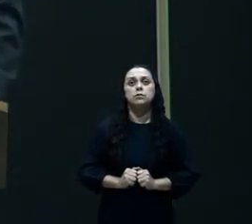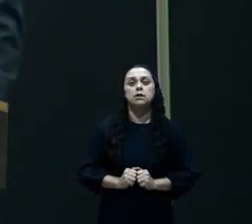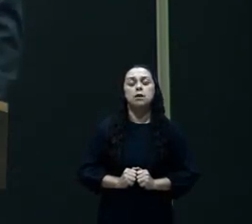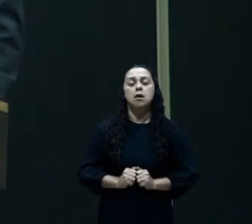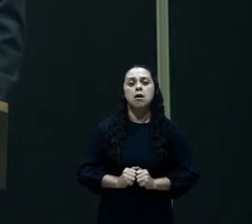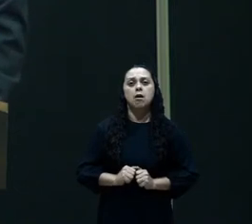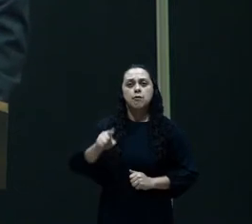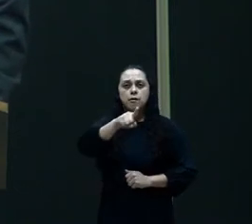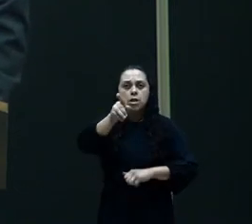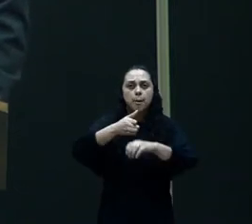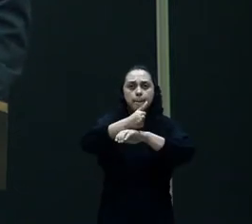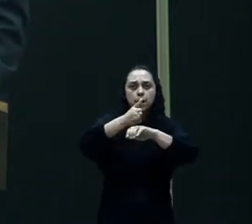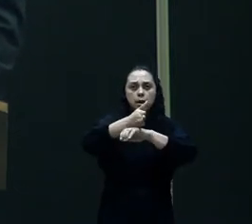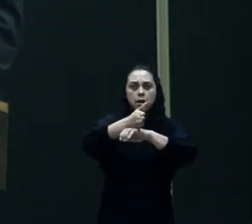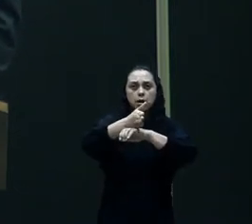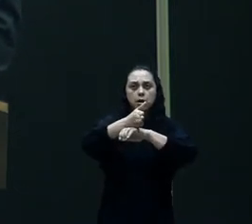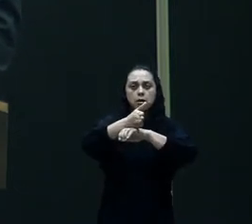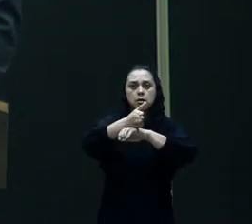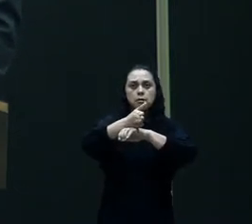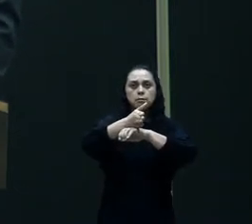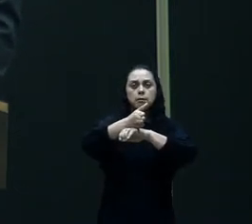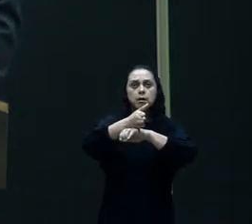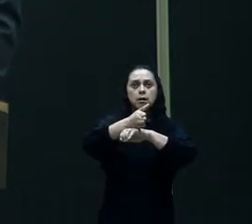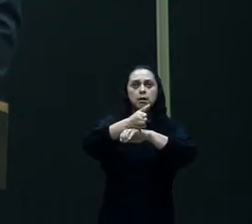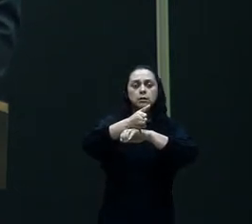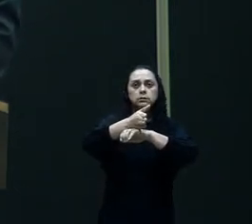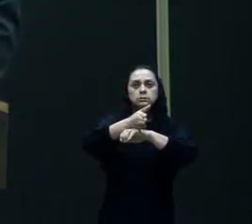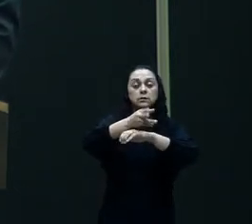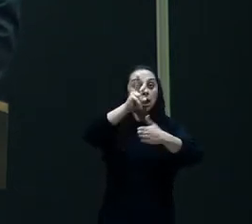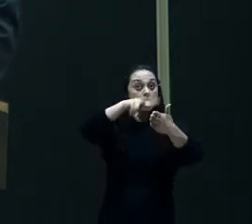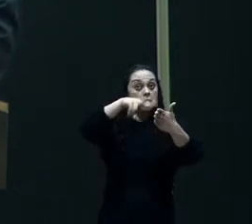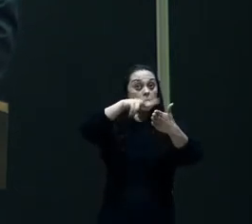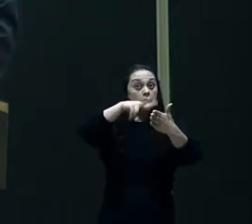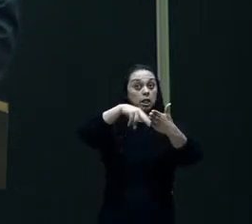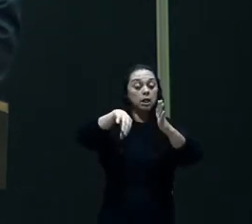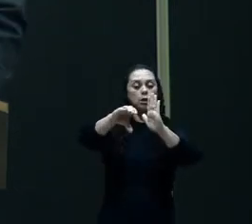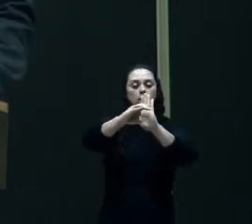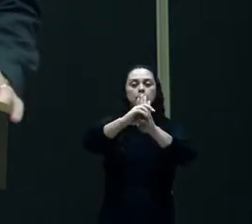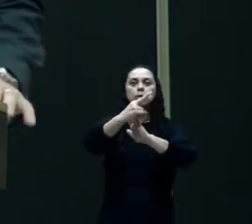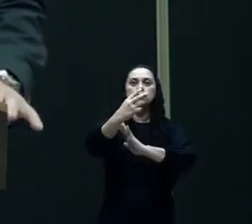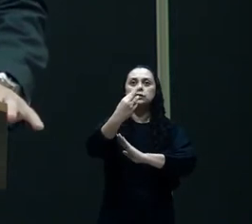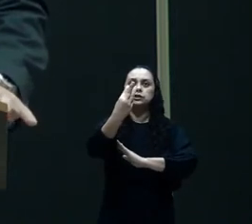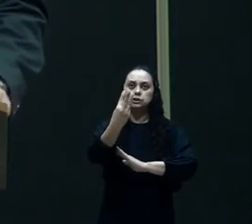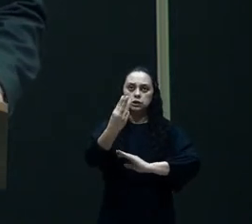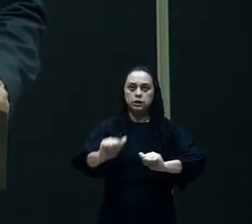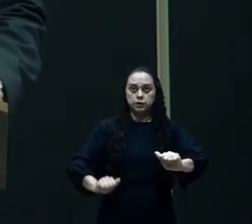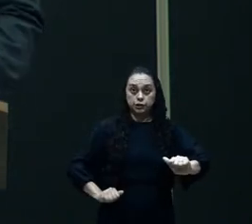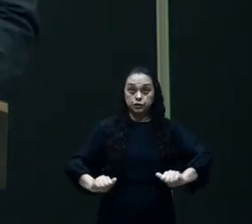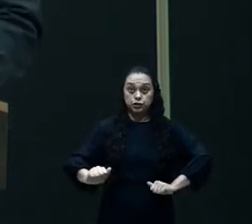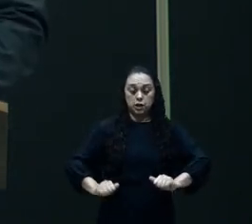na sua casa leia o Capítulo 23 de Atos dos Apóstolos